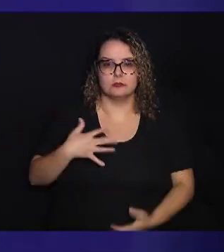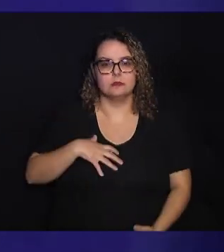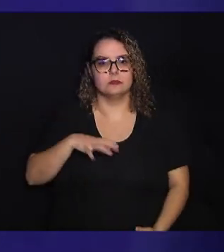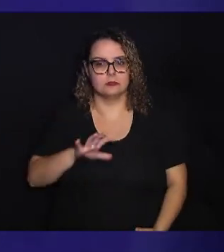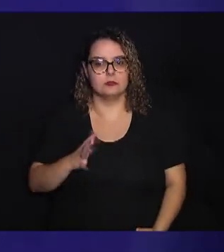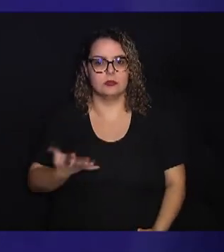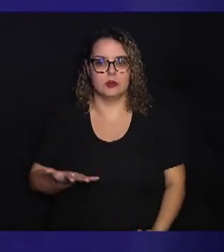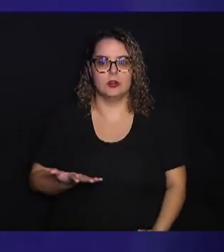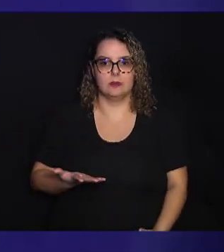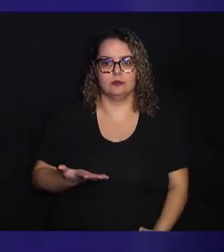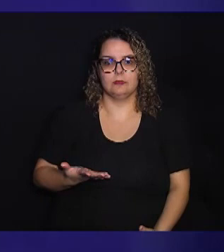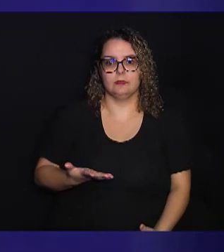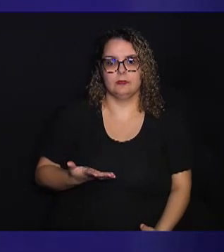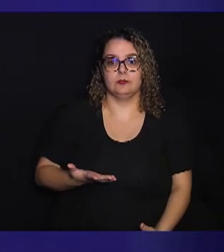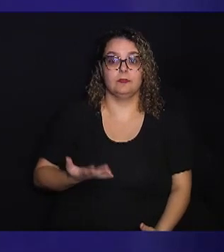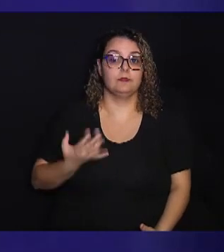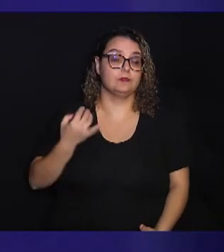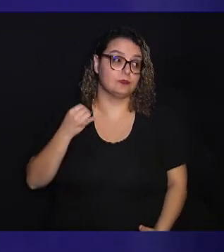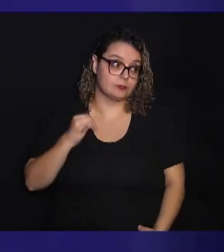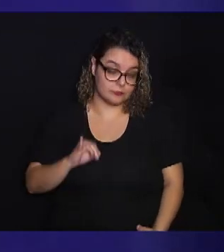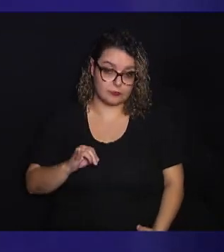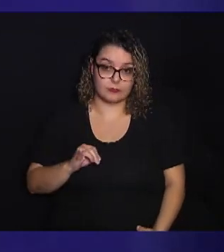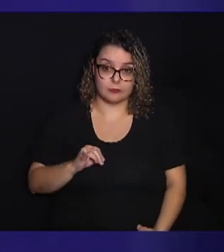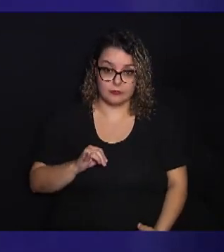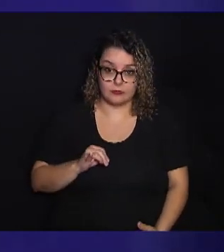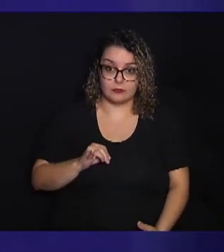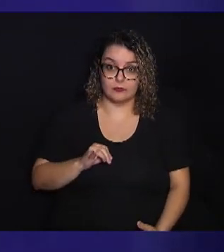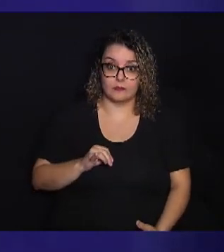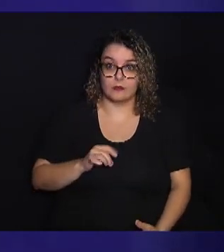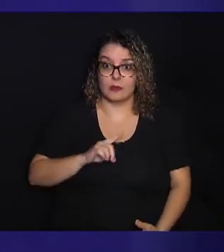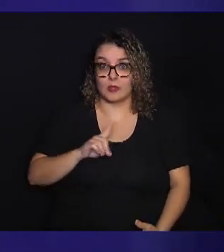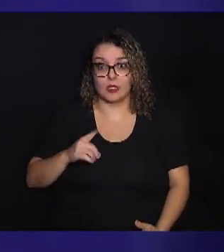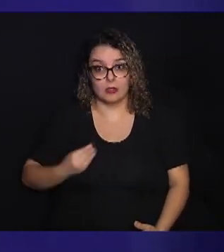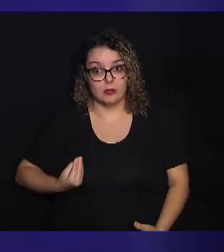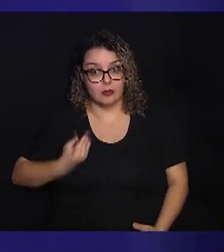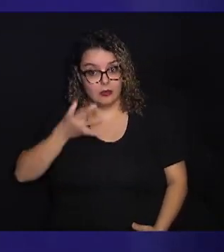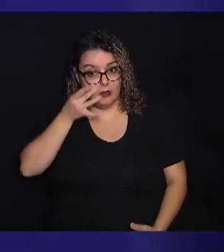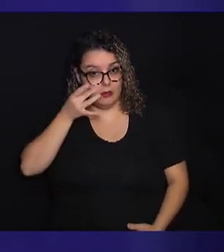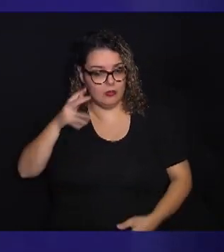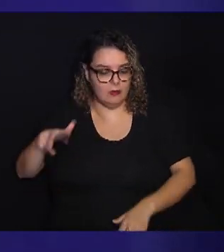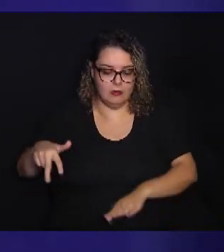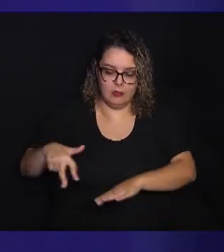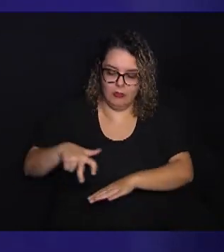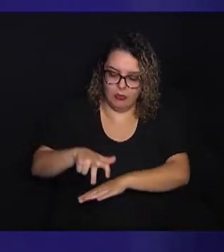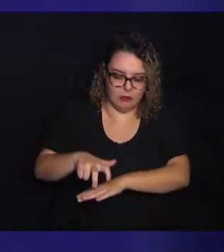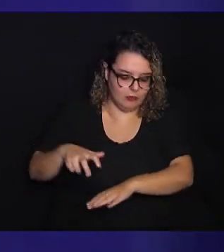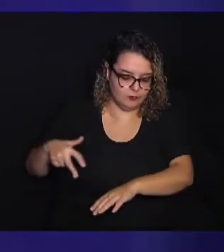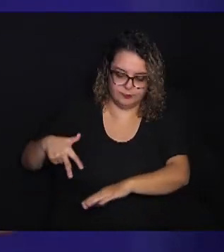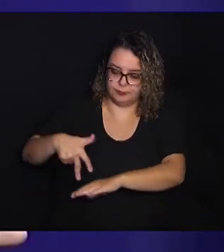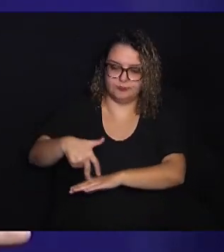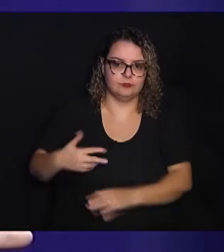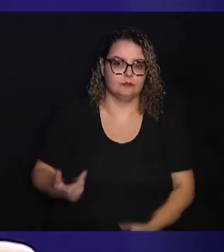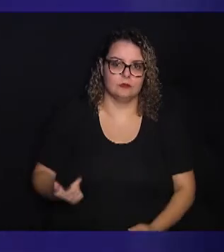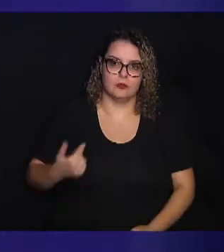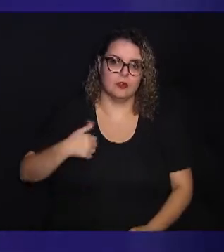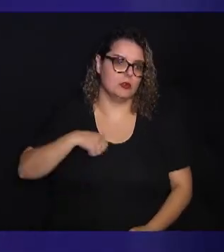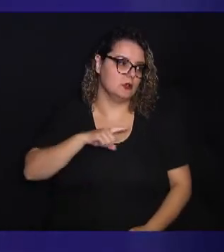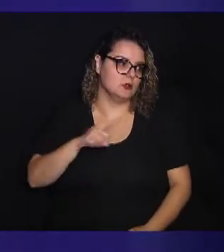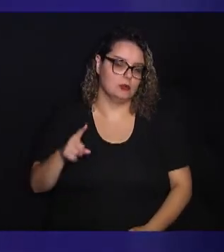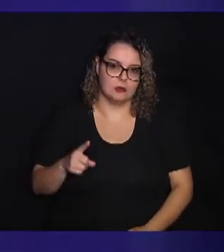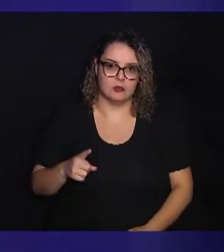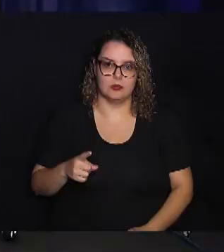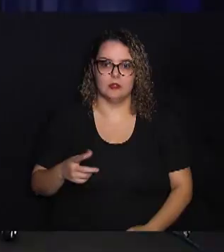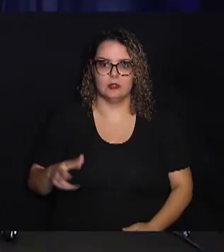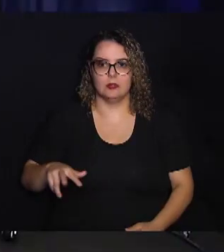né? Se a pessoa não estiver lá para ser a protagonista, não vai ser eu que vou pegar uma pessoa e